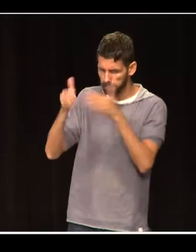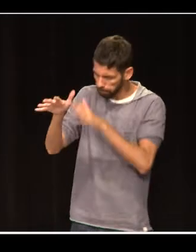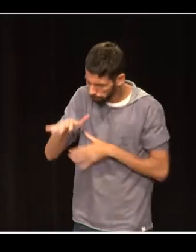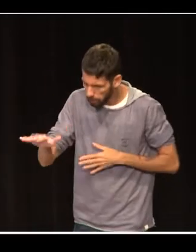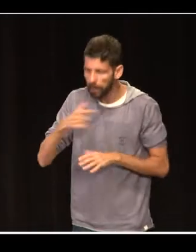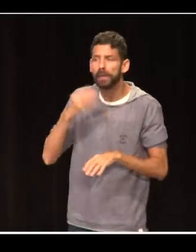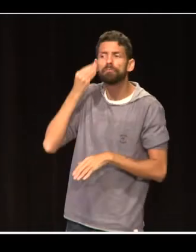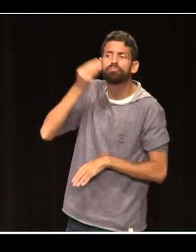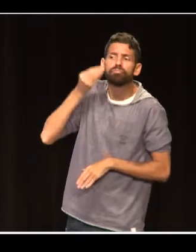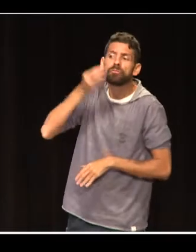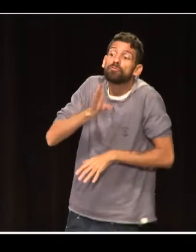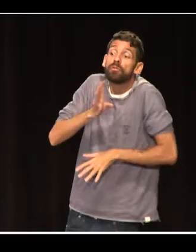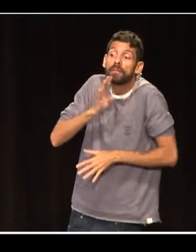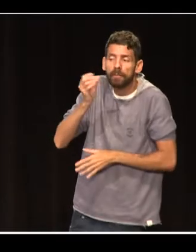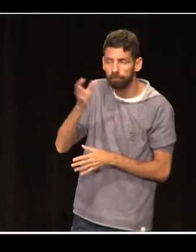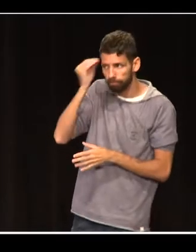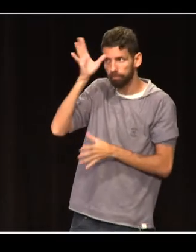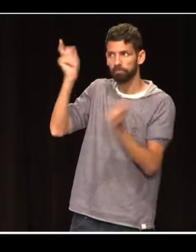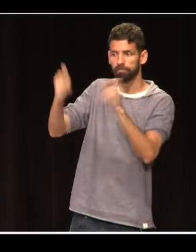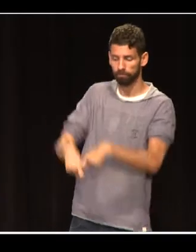que é para eles já se ambientarem.